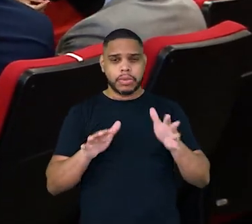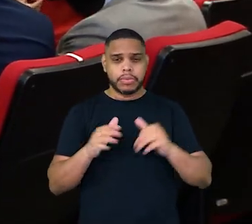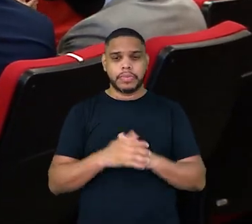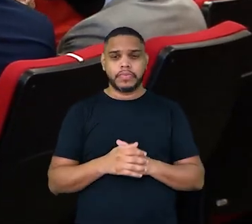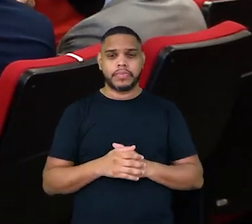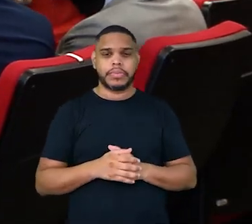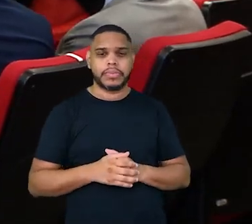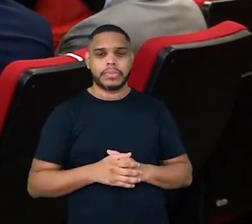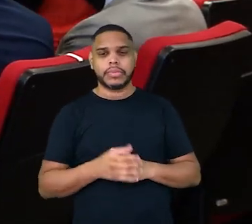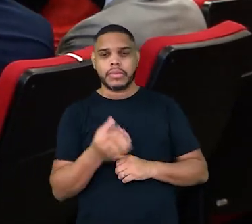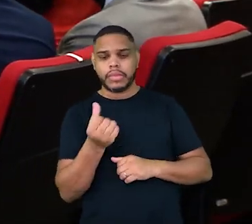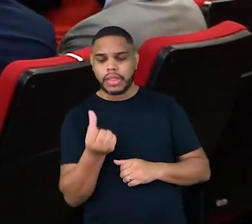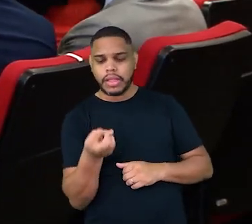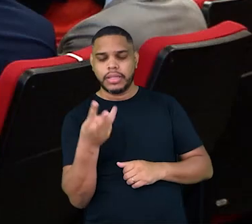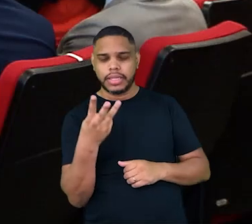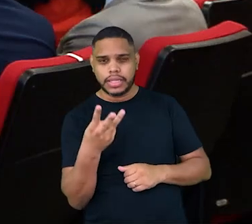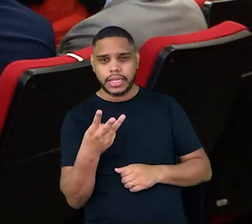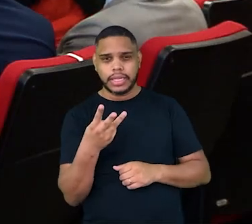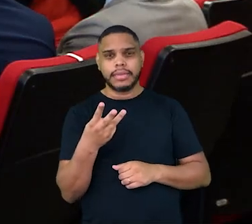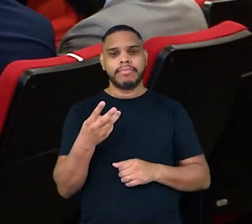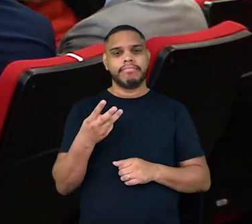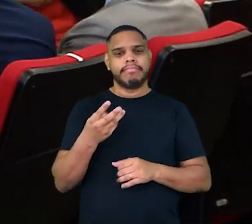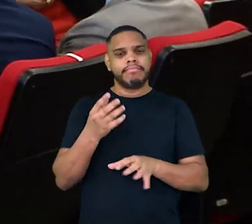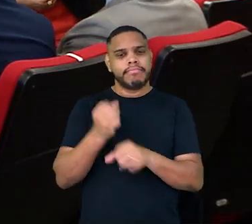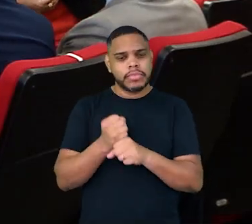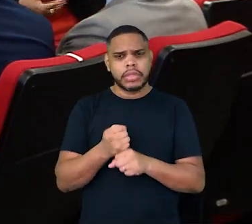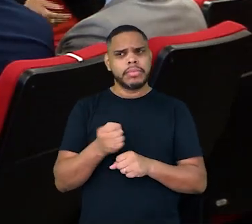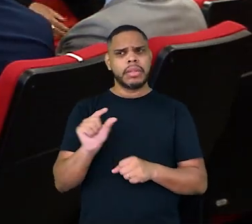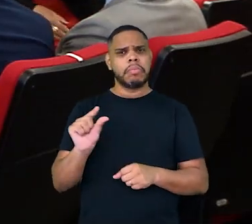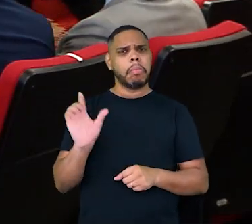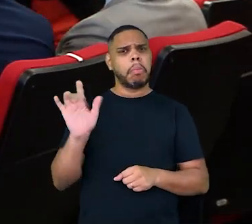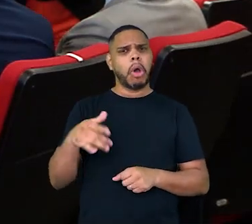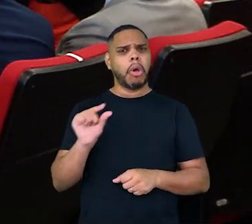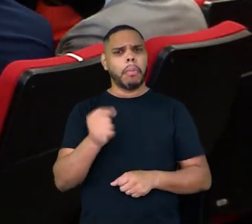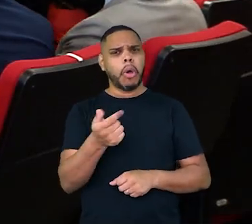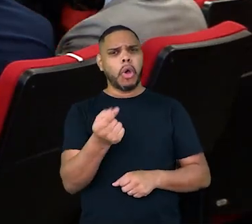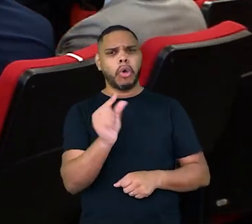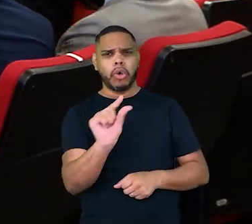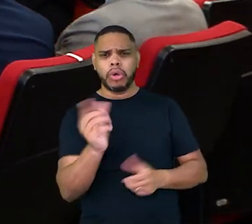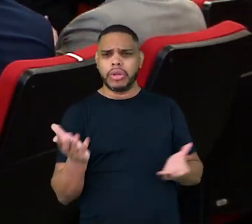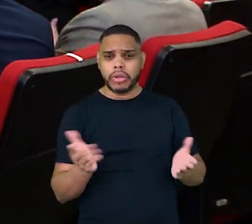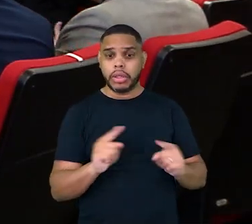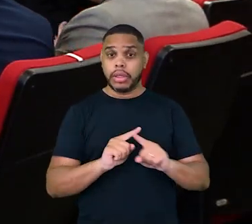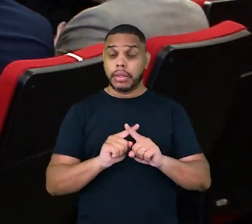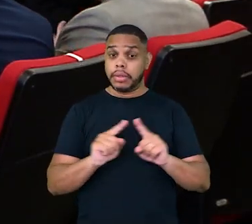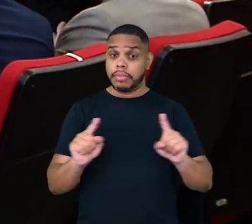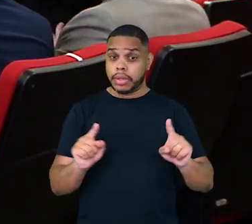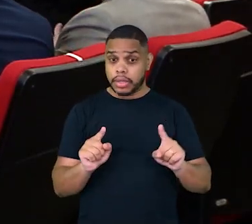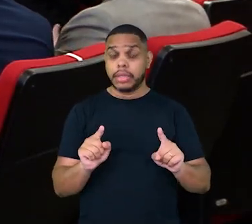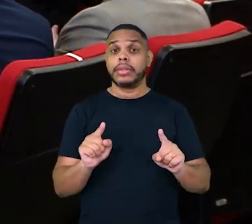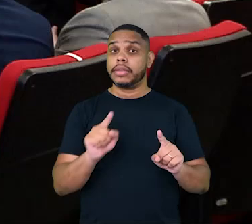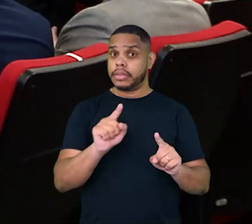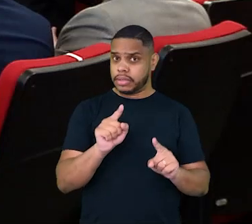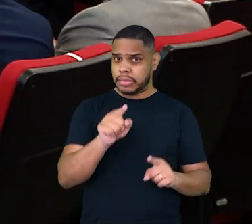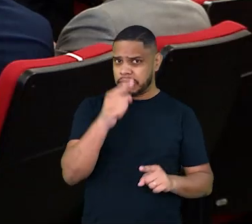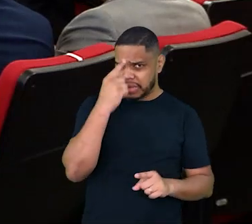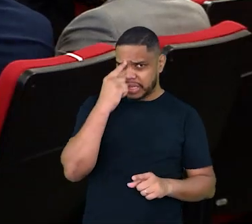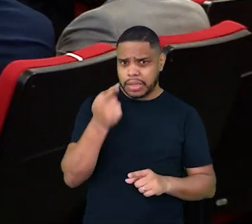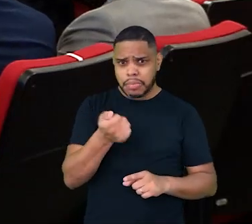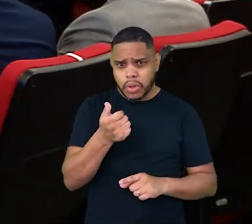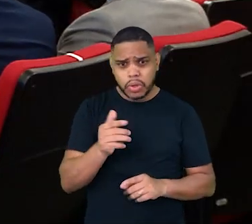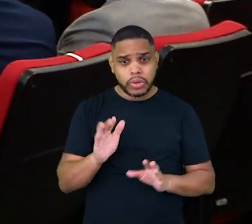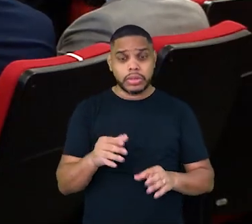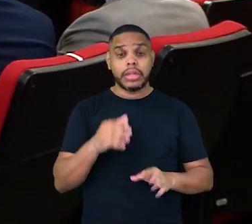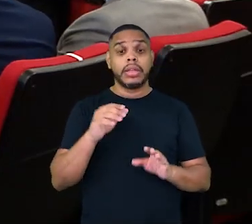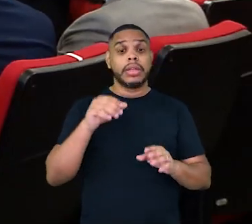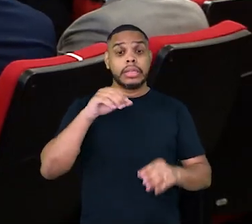um número assim, 63, não parece tão impactante. Mas isso é um equívoco.